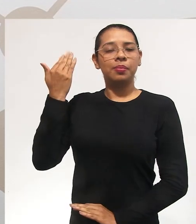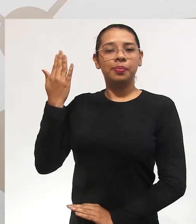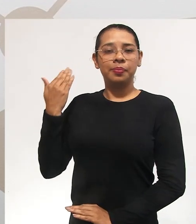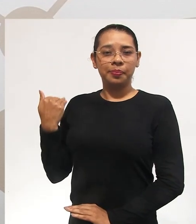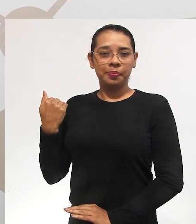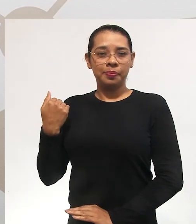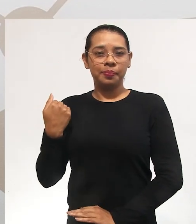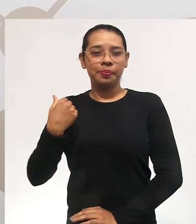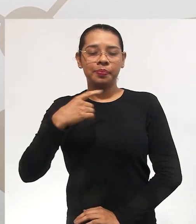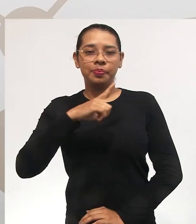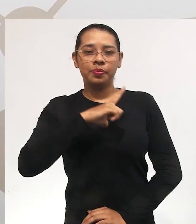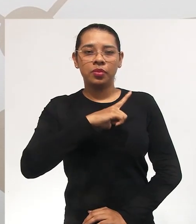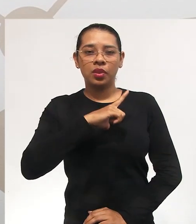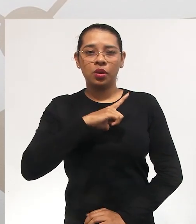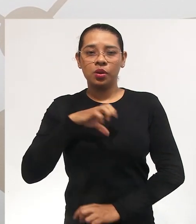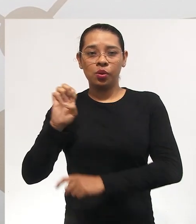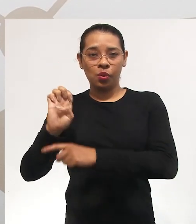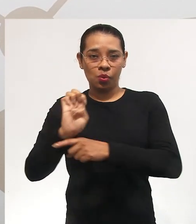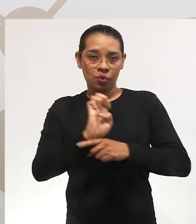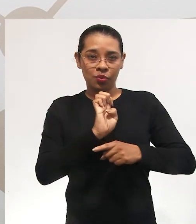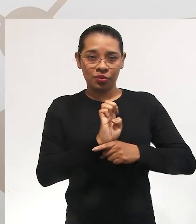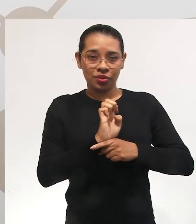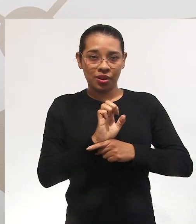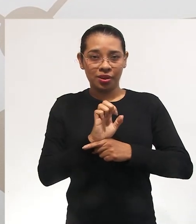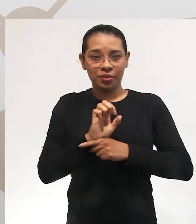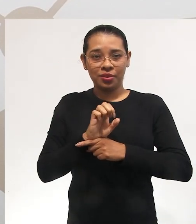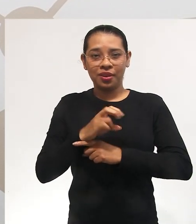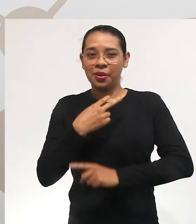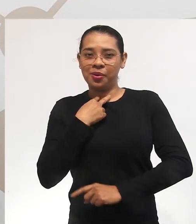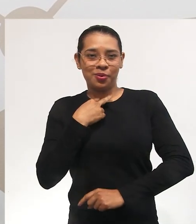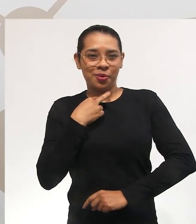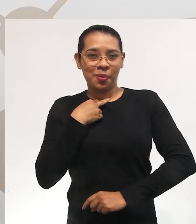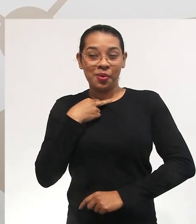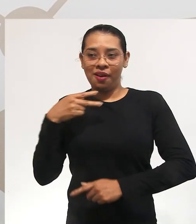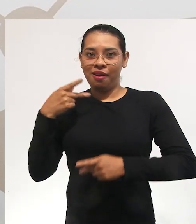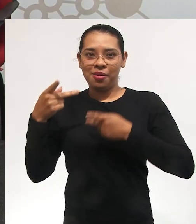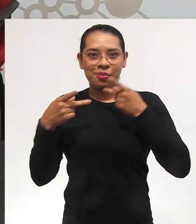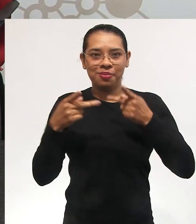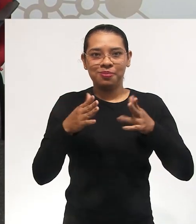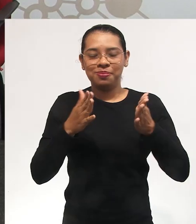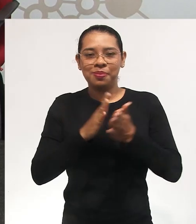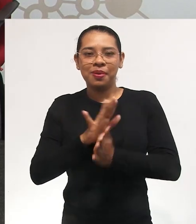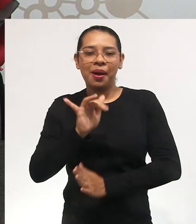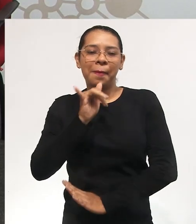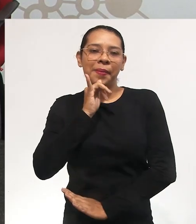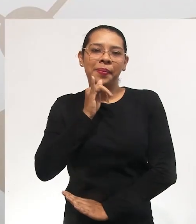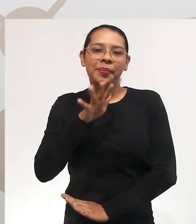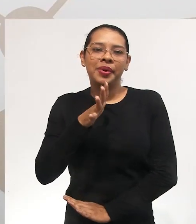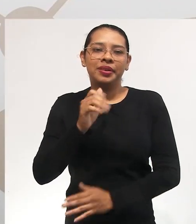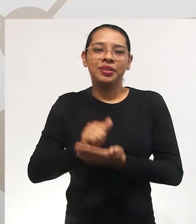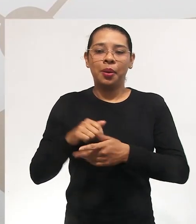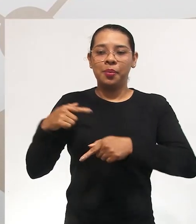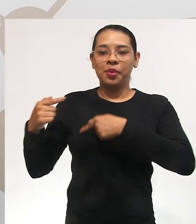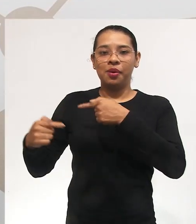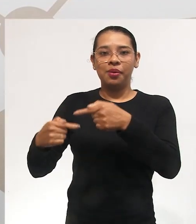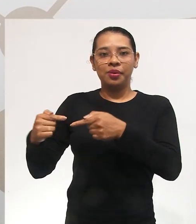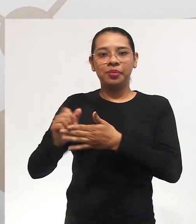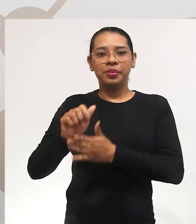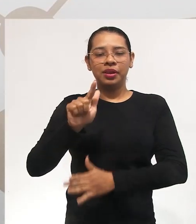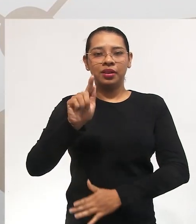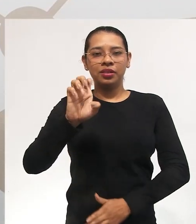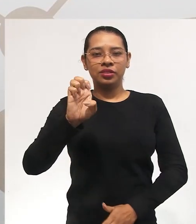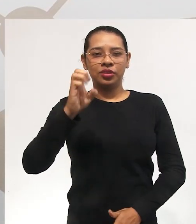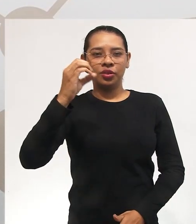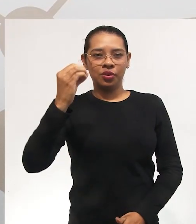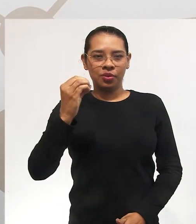naquela época, alguns estados, que eu não vou citar o nome, que, por exemplo, geografia, eles só estudavam a